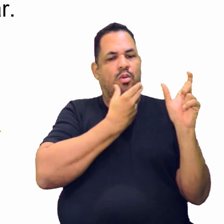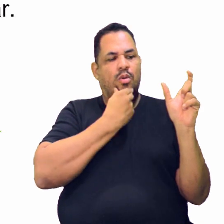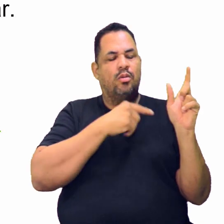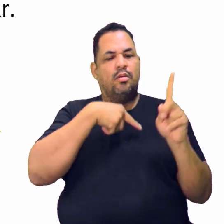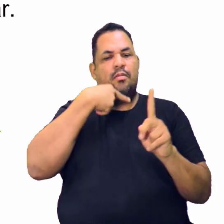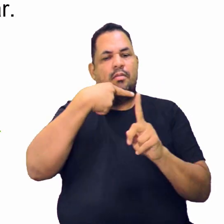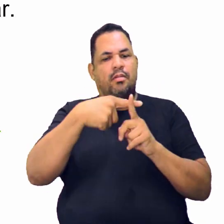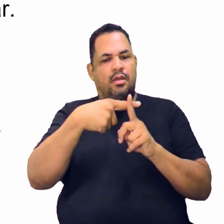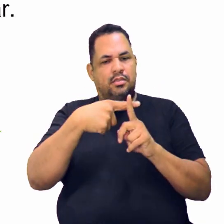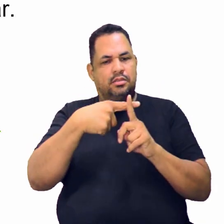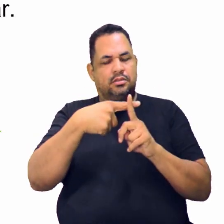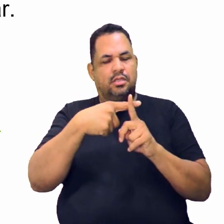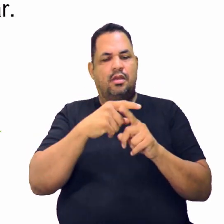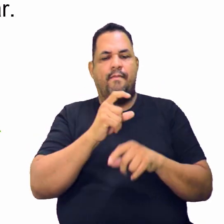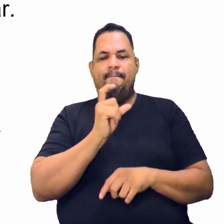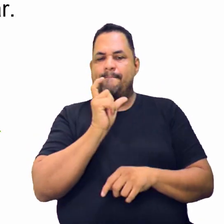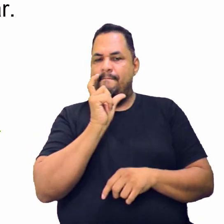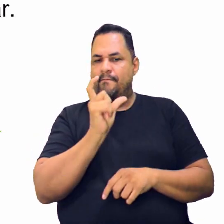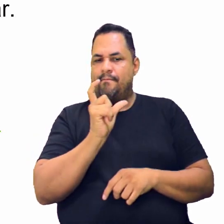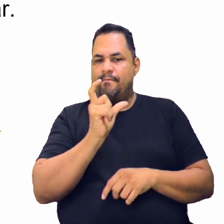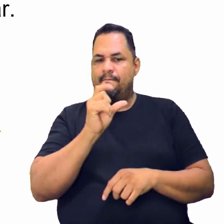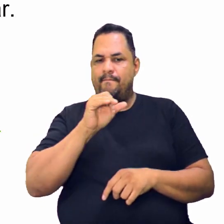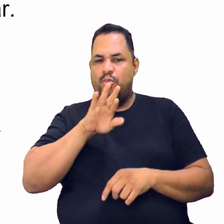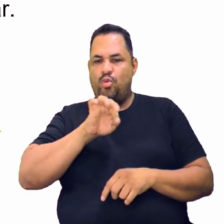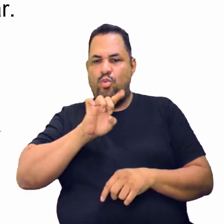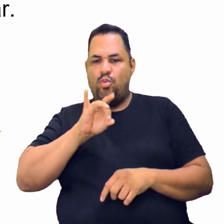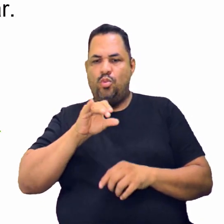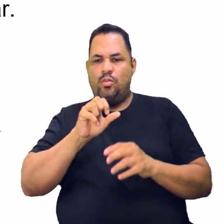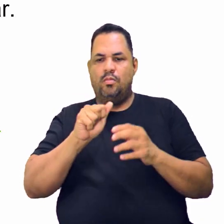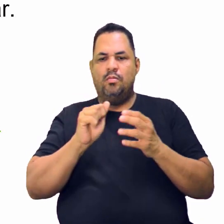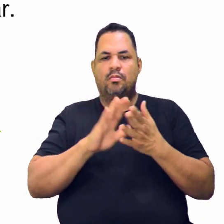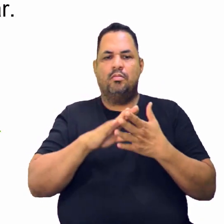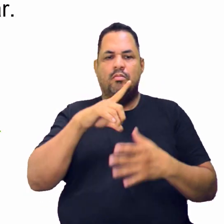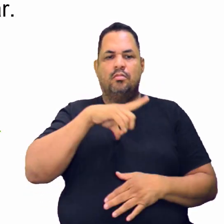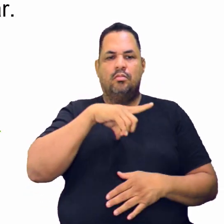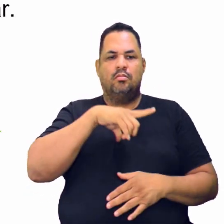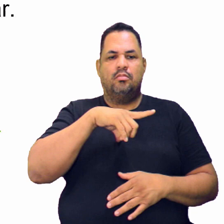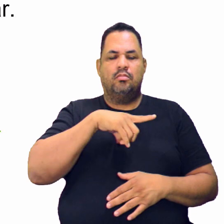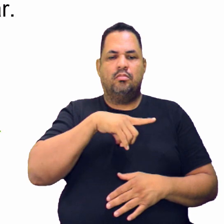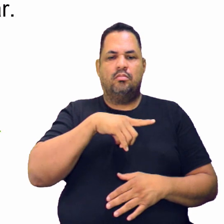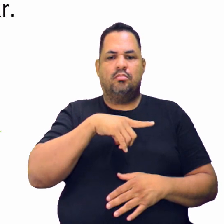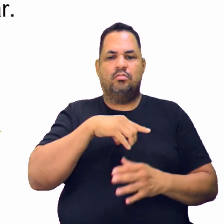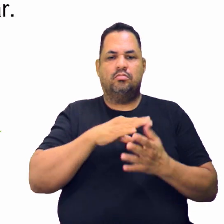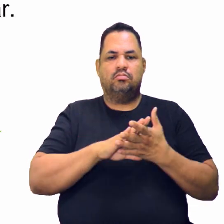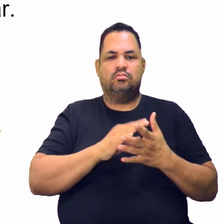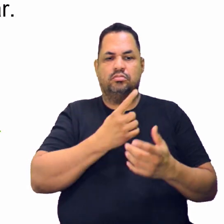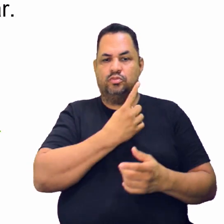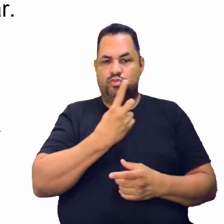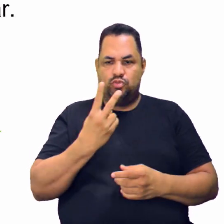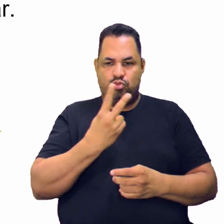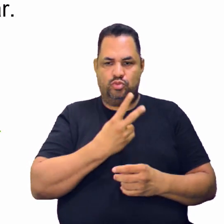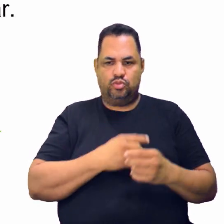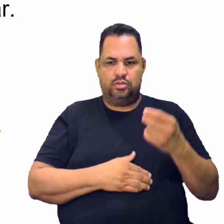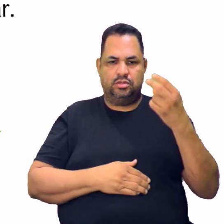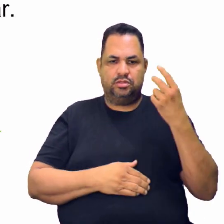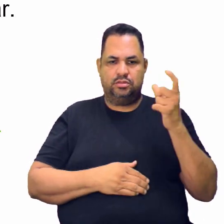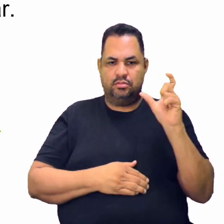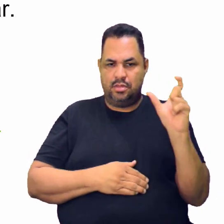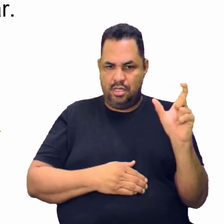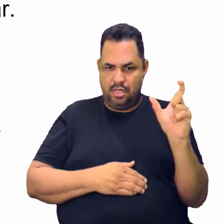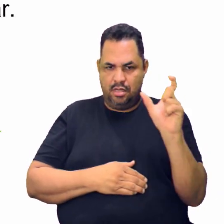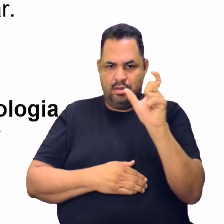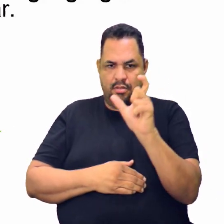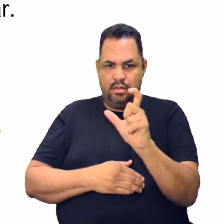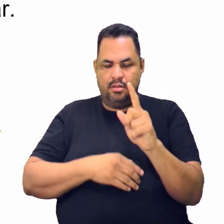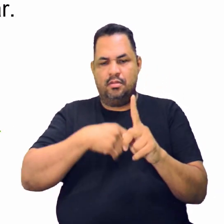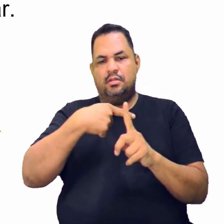a palavra burro. Então, eu digo que homem e burro são núcleos do sujeito composto. Mais outra